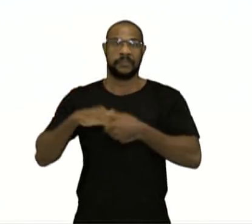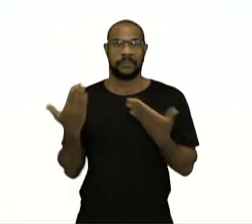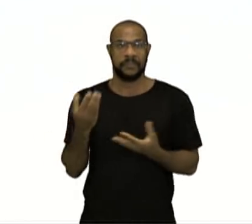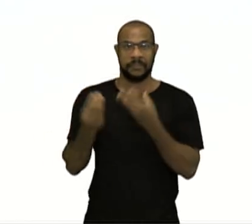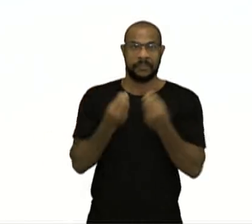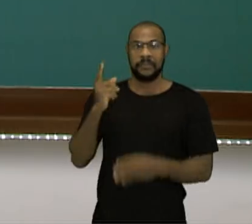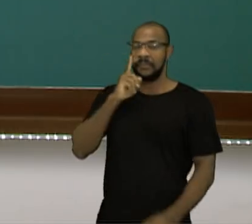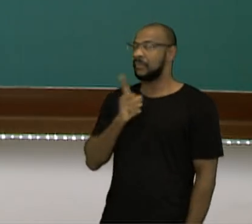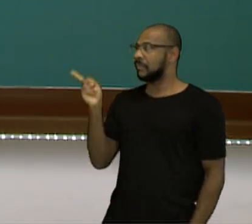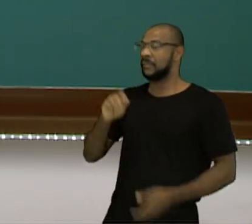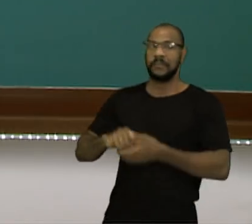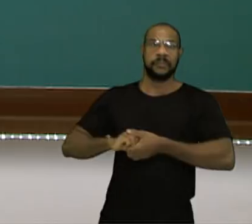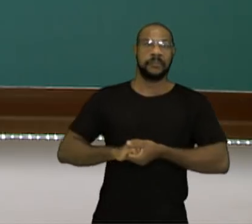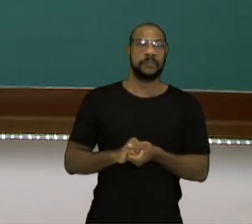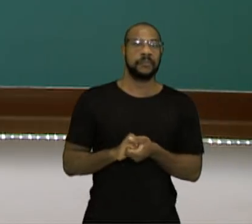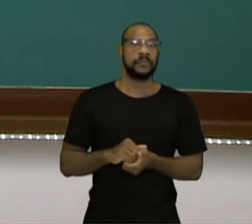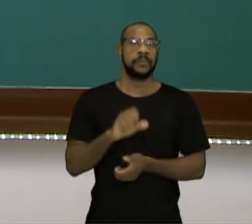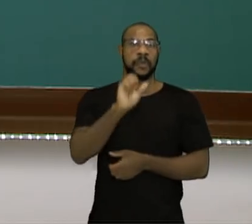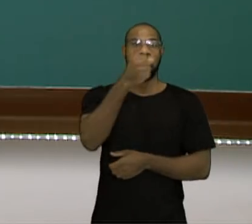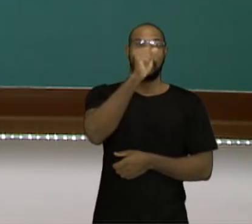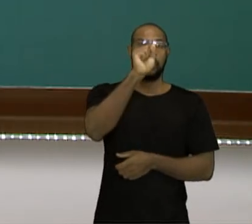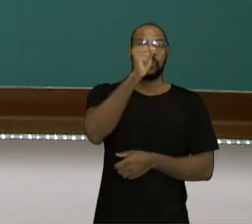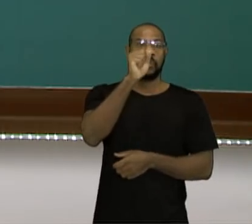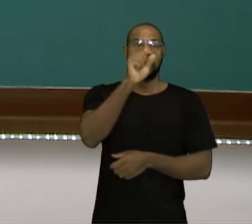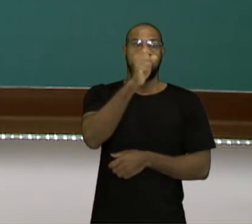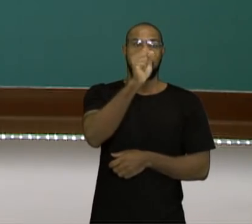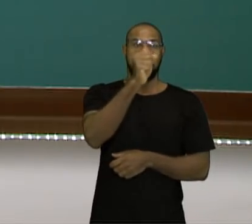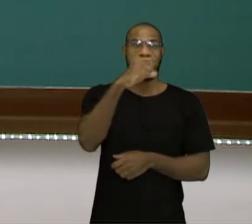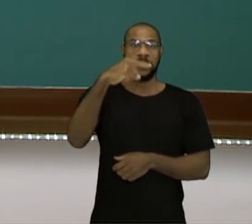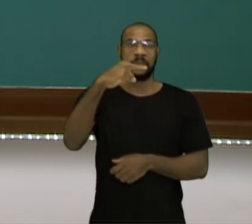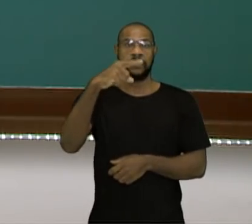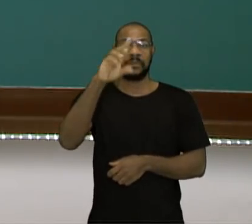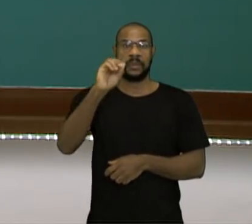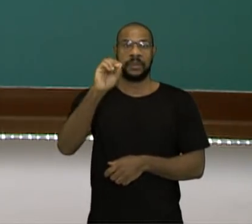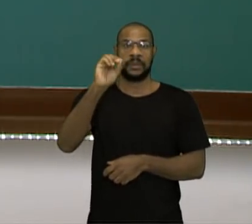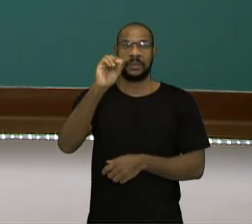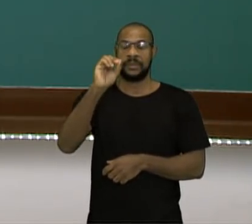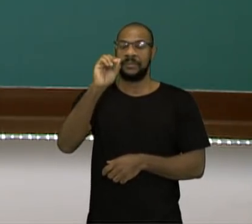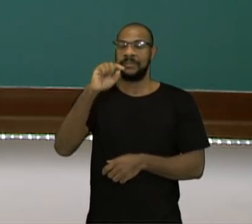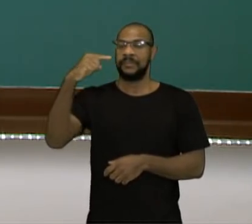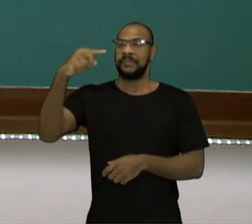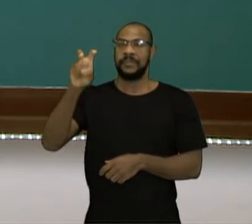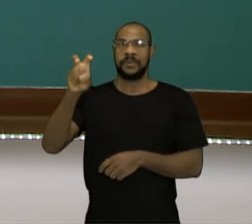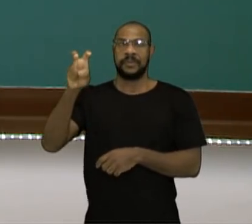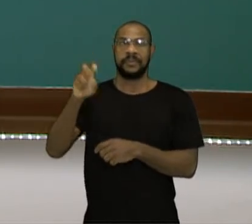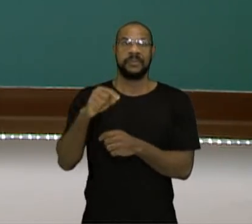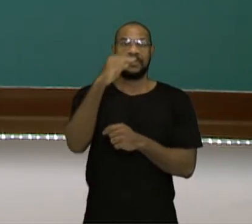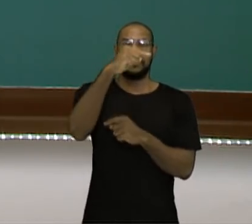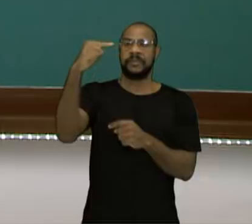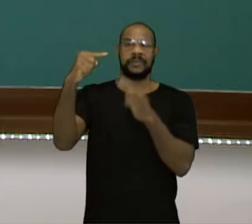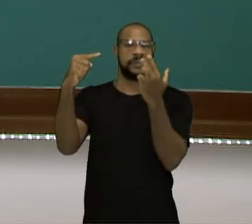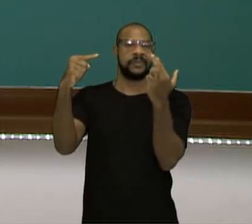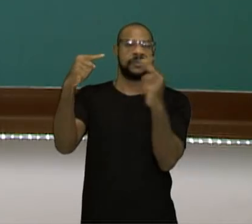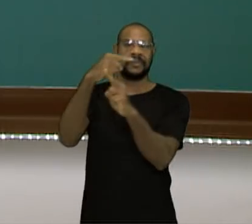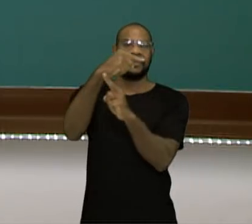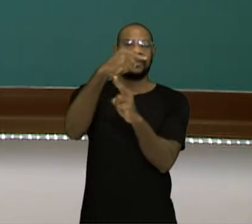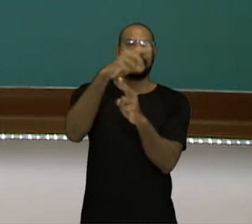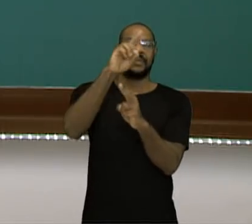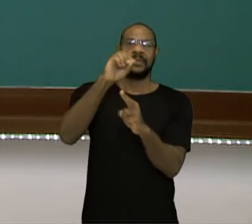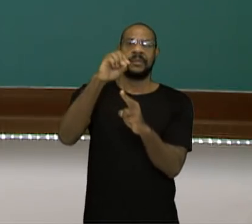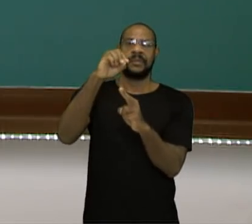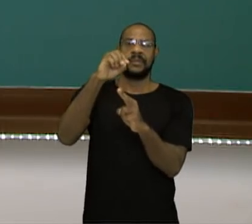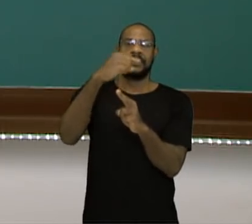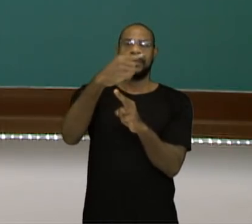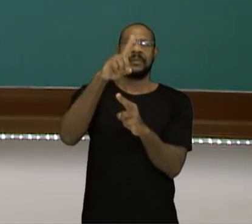temos 8, menos 10, menos 5. Então, primeiro a gente junta os dois números que têm o mesmo sinal. O 10 com o 5